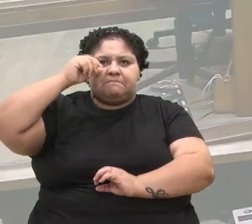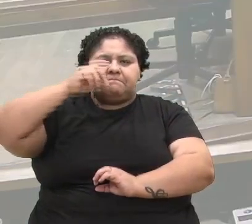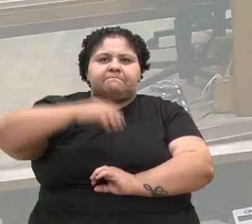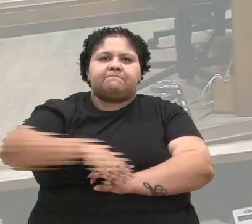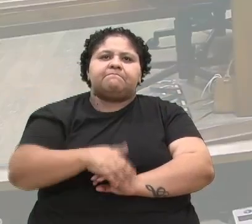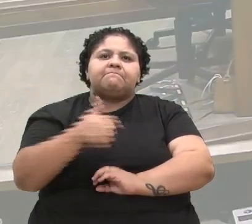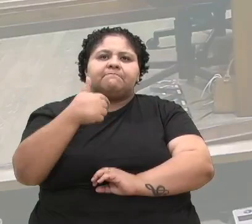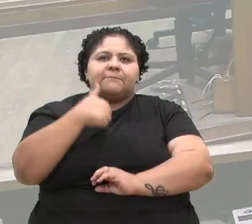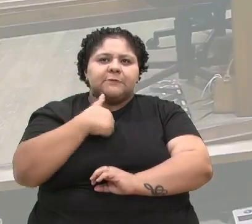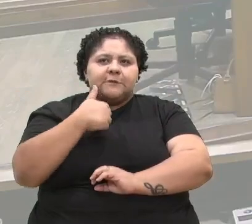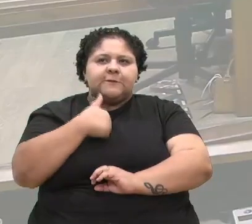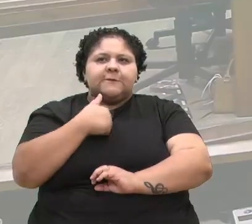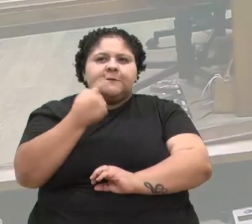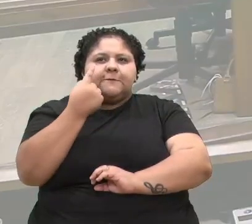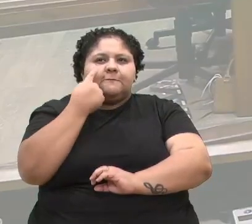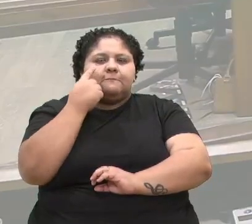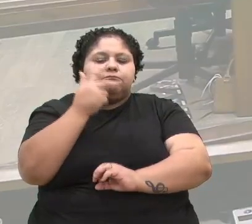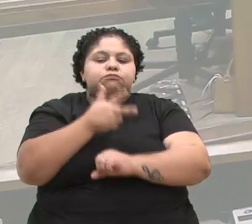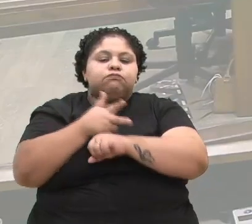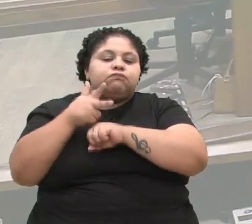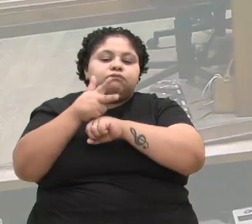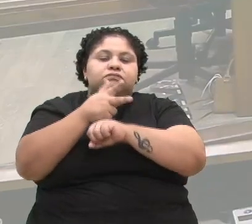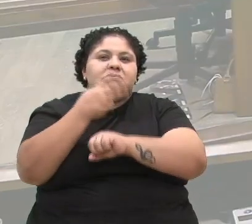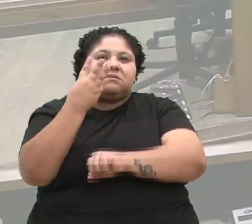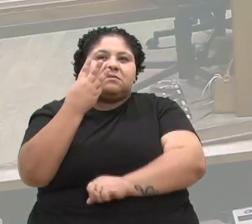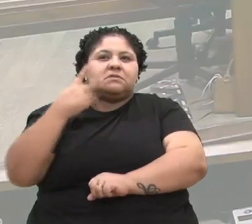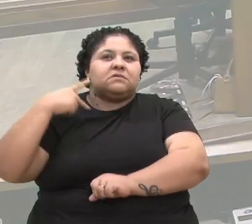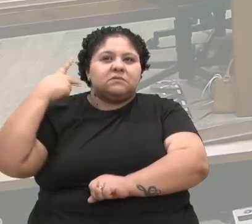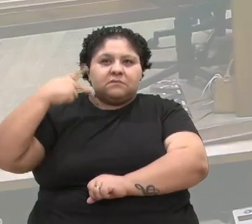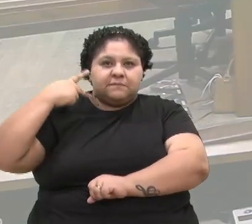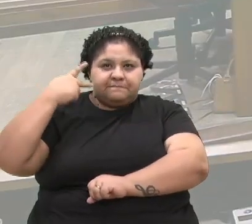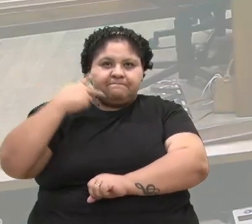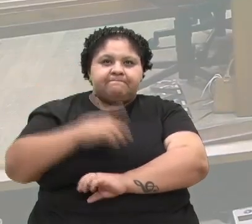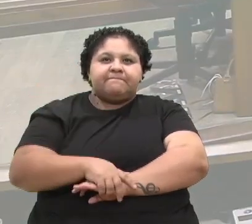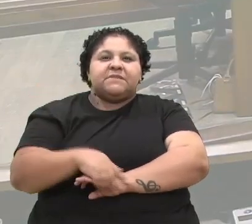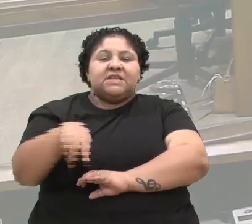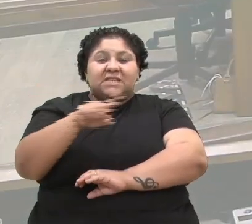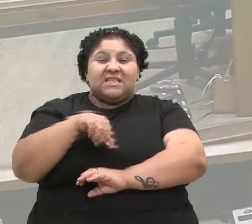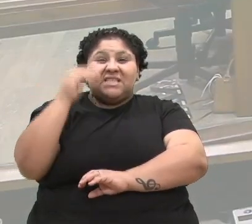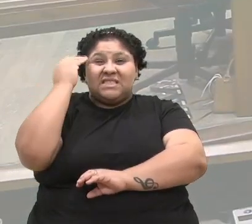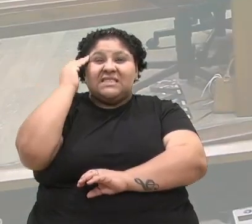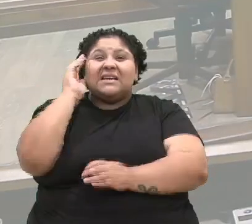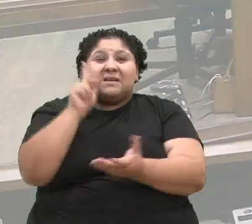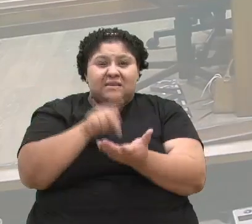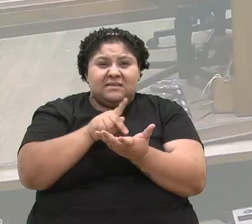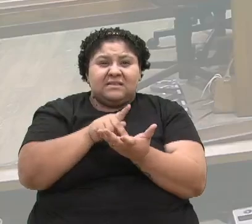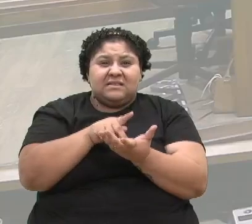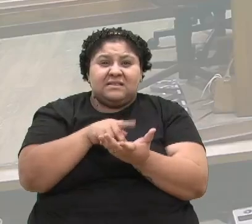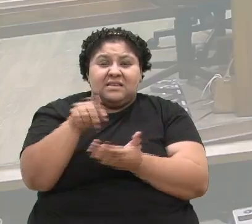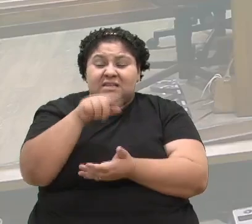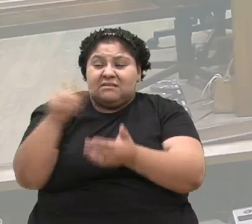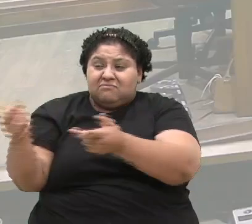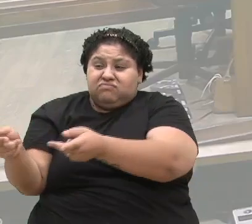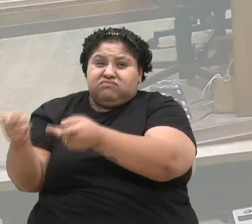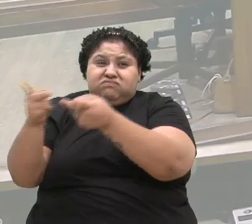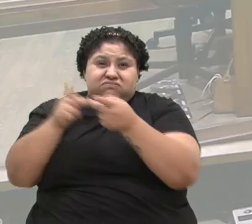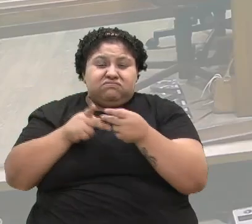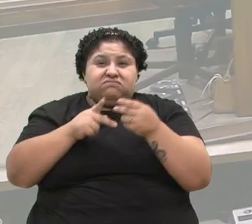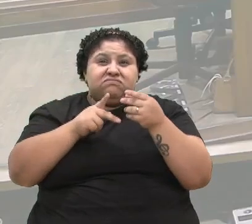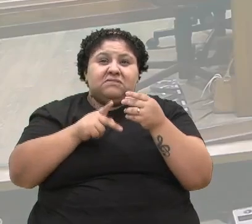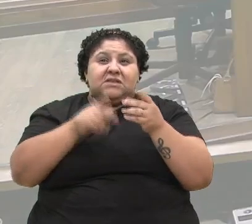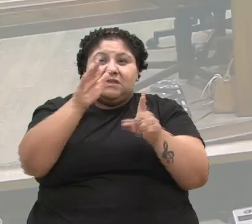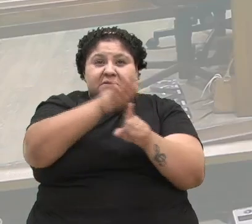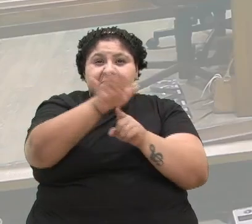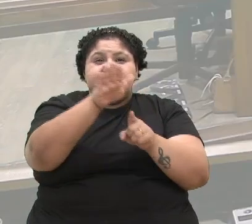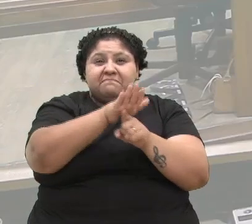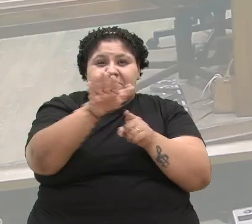eu realmente ouvi os vídeos dos 3 vereadores e a gente sabe que é verdadeiro, porque a gente recebe também essas demandas, né?